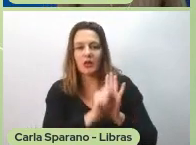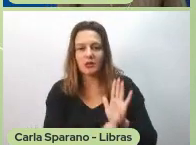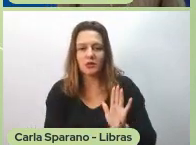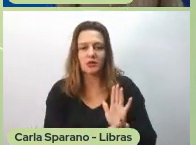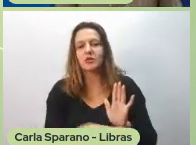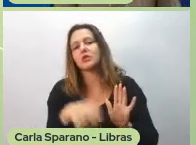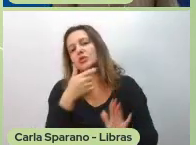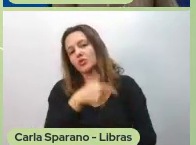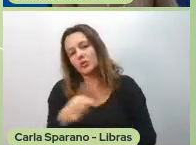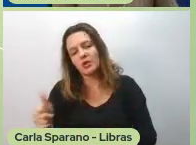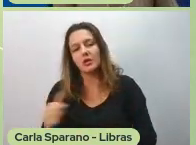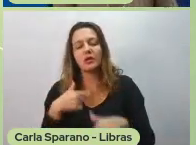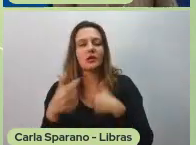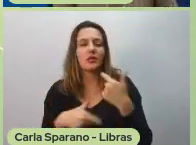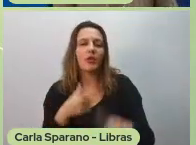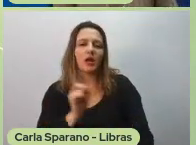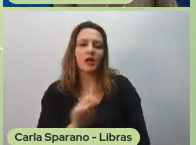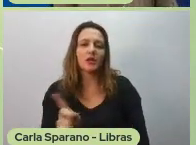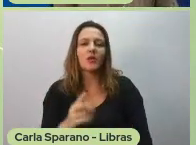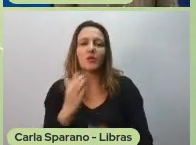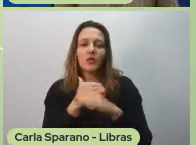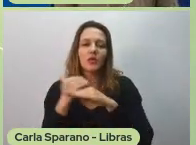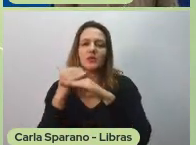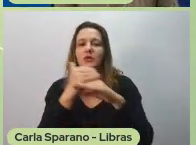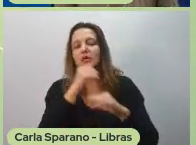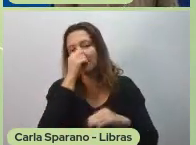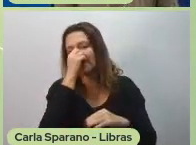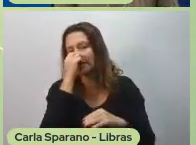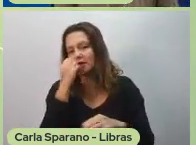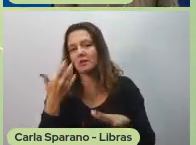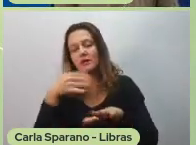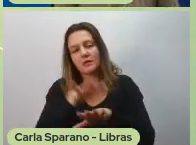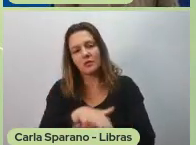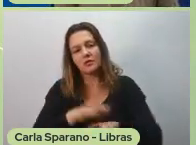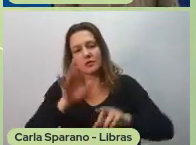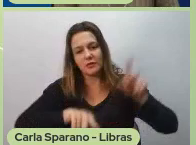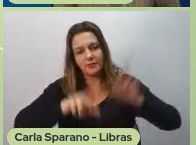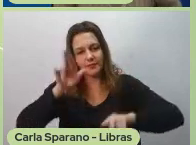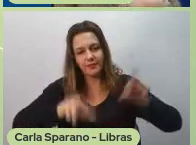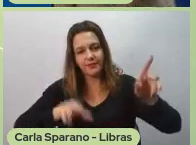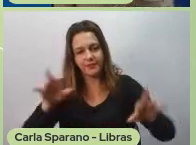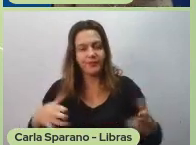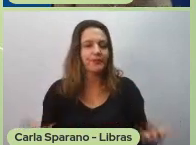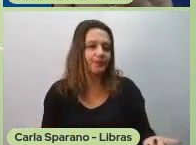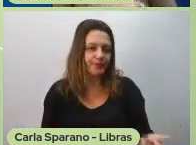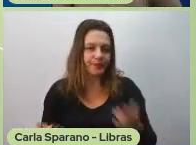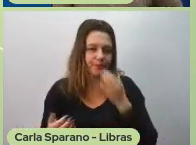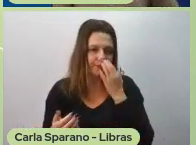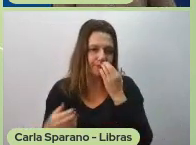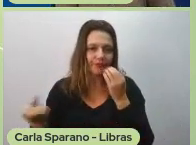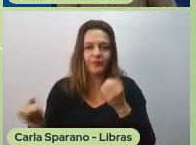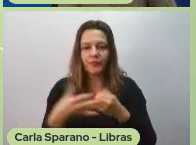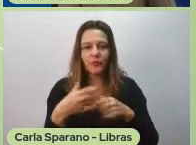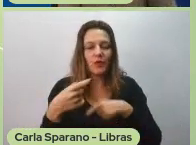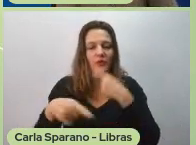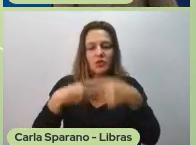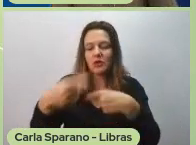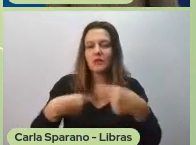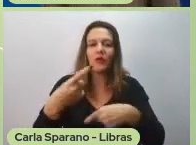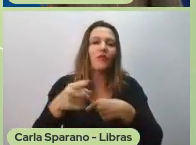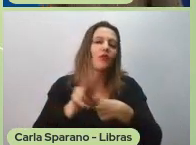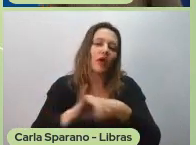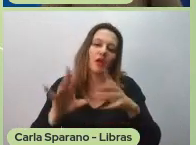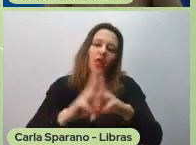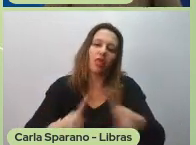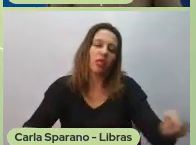não trabalham a equidade, que não trabalham a inclusão e a diversidade, que essa nova geração nem fica, nem